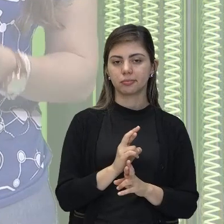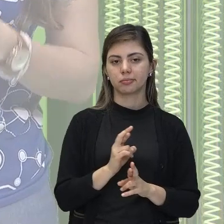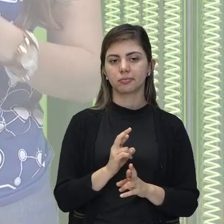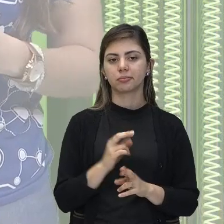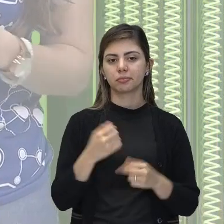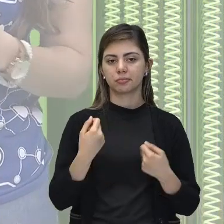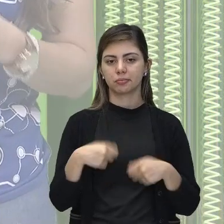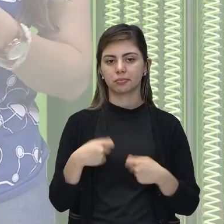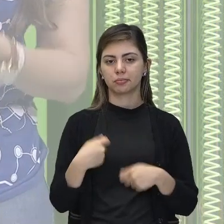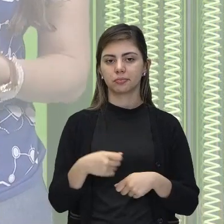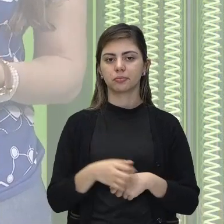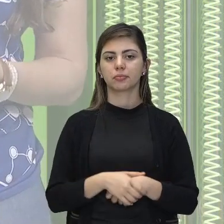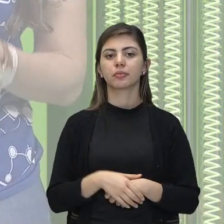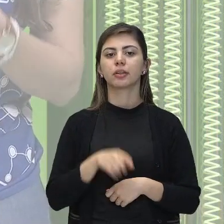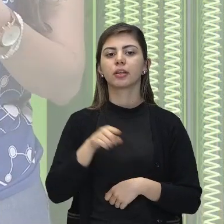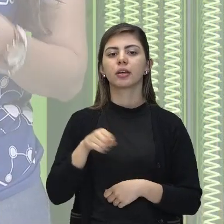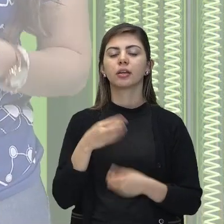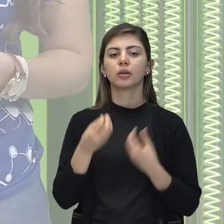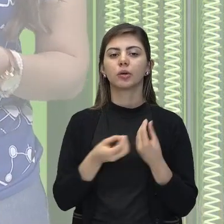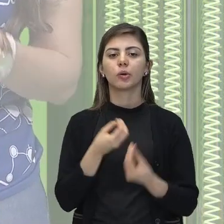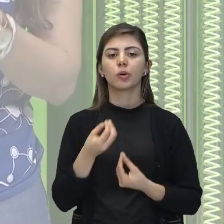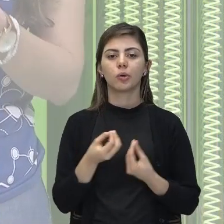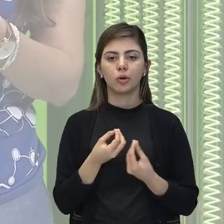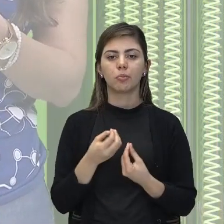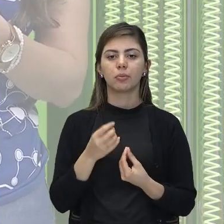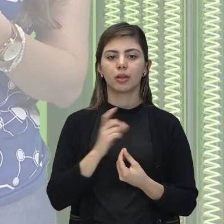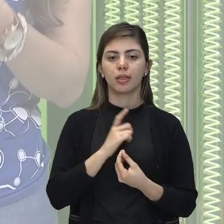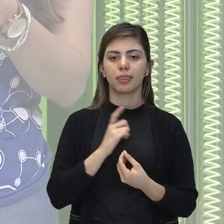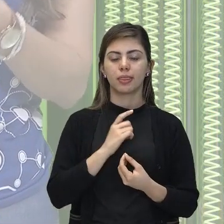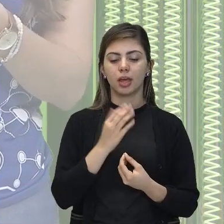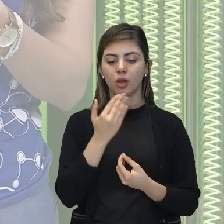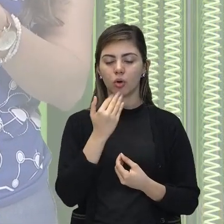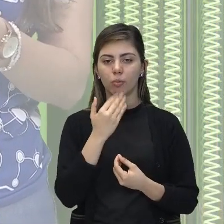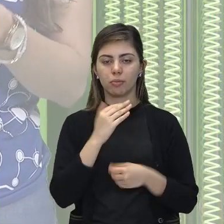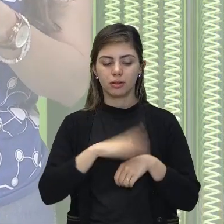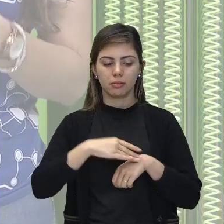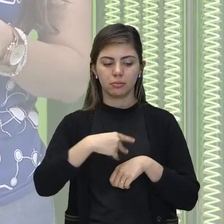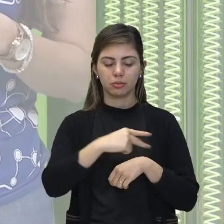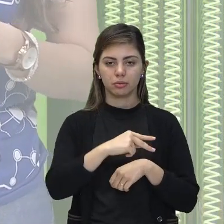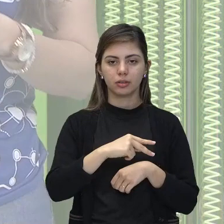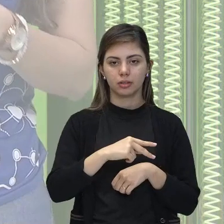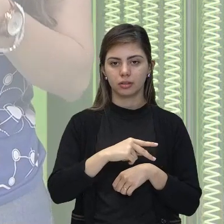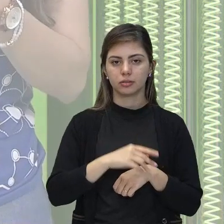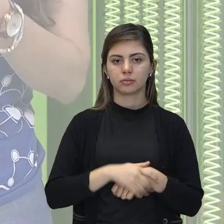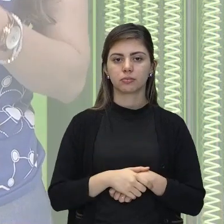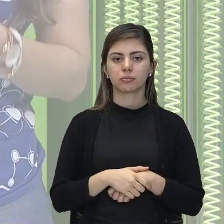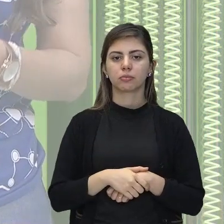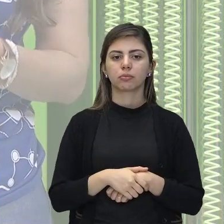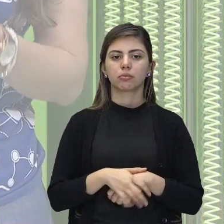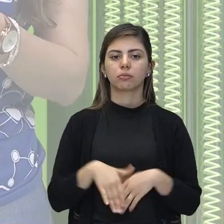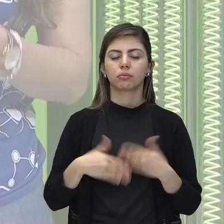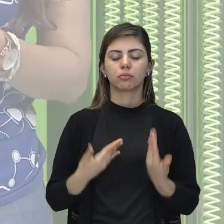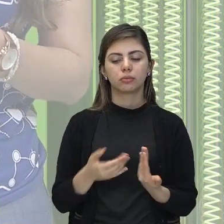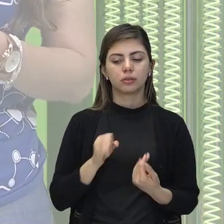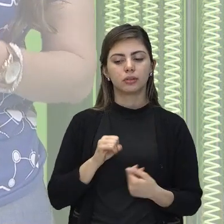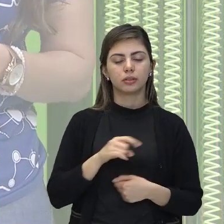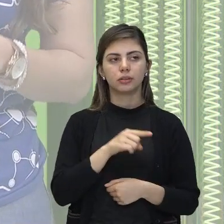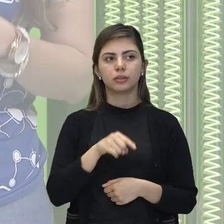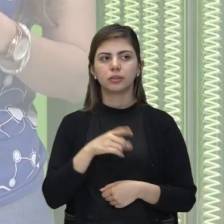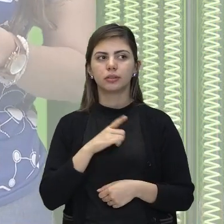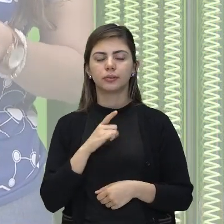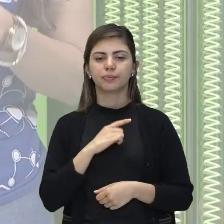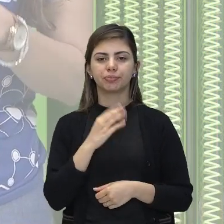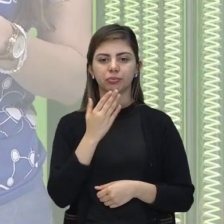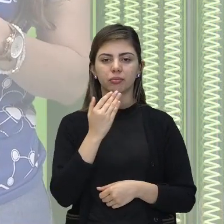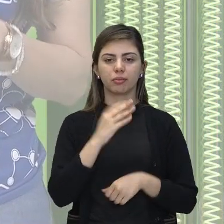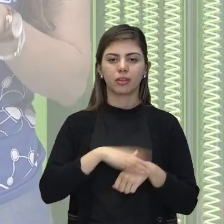autotróficos. Se eles são autotróficos, eles produzem o próprio alimento, certo? Muito bem. E se eles produzem o próprio